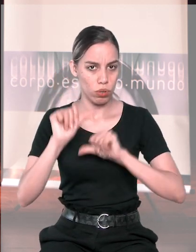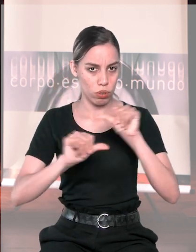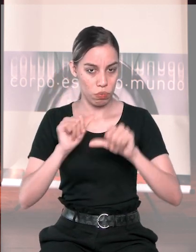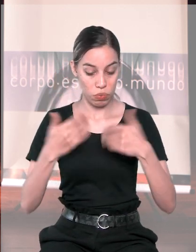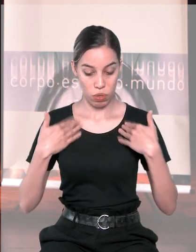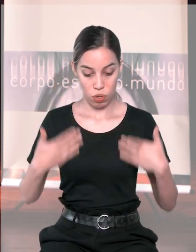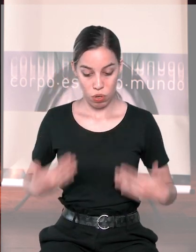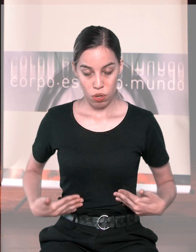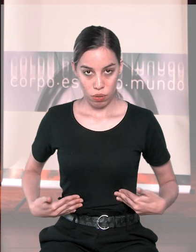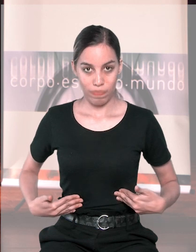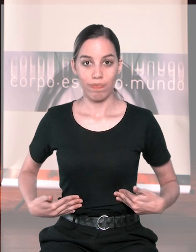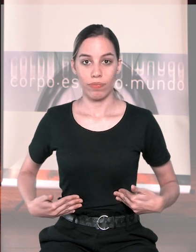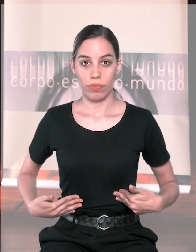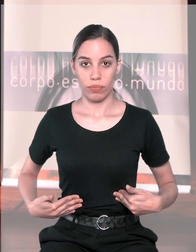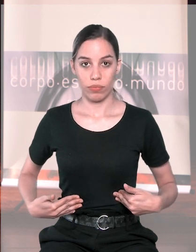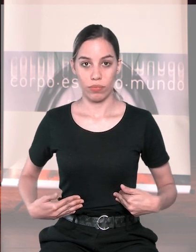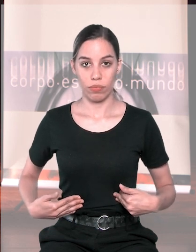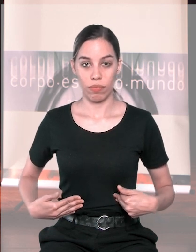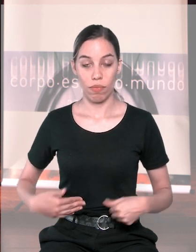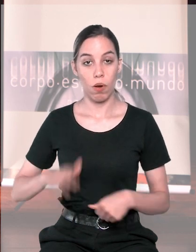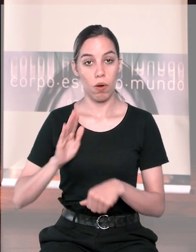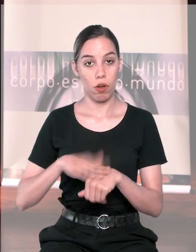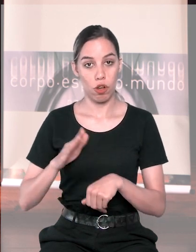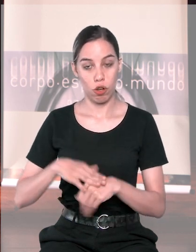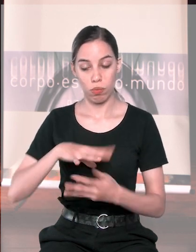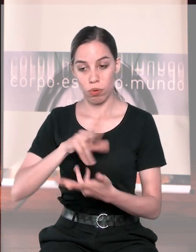próprio mundo que nós estamos transformando.